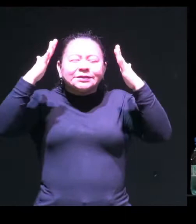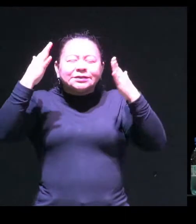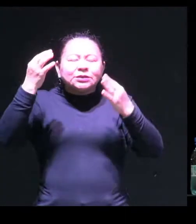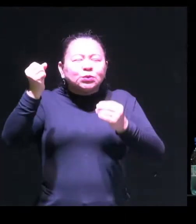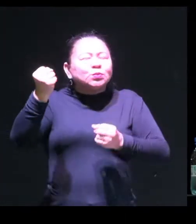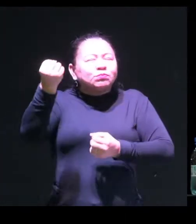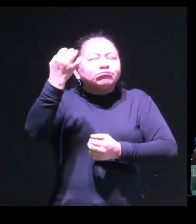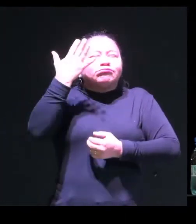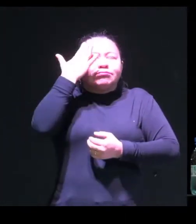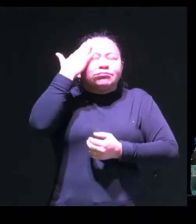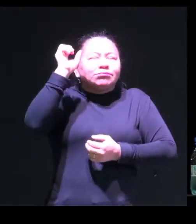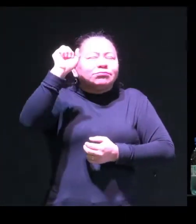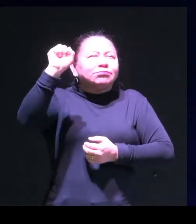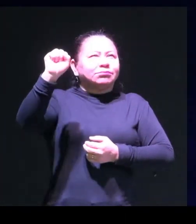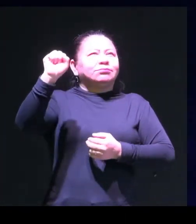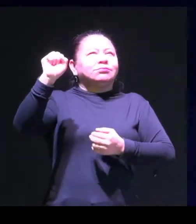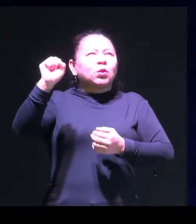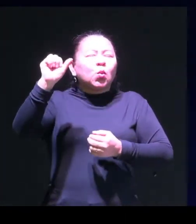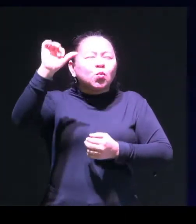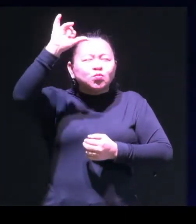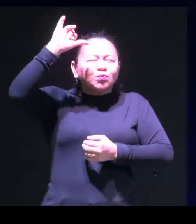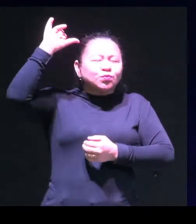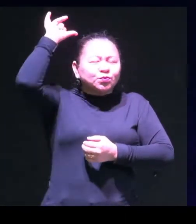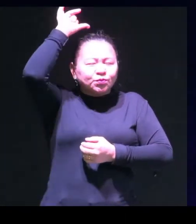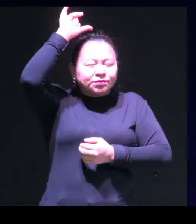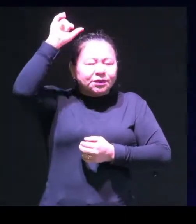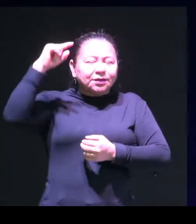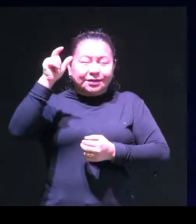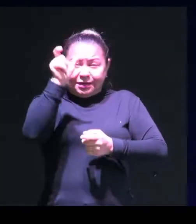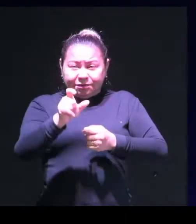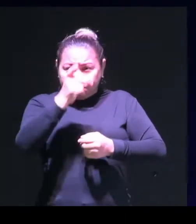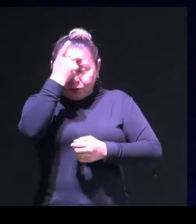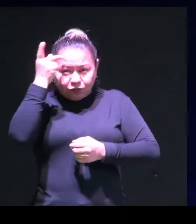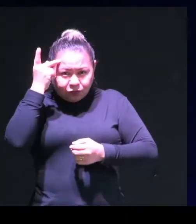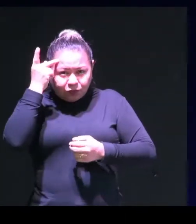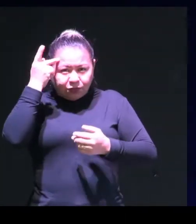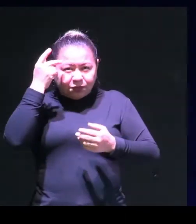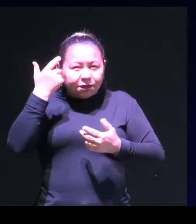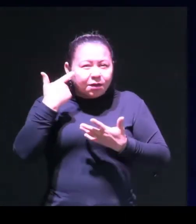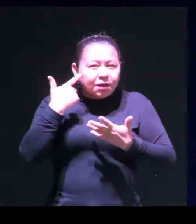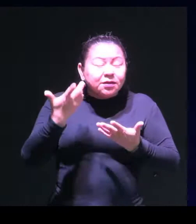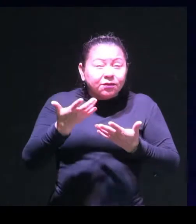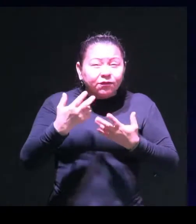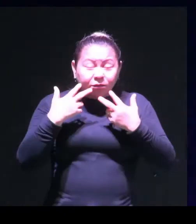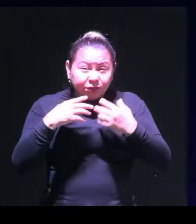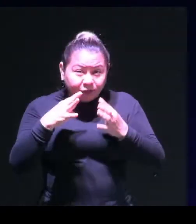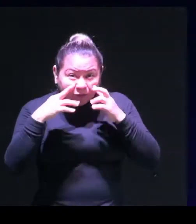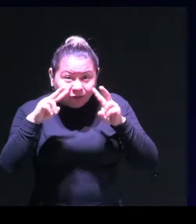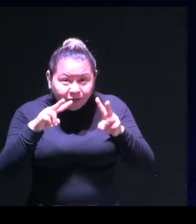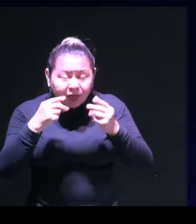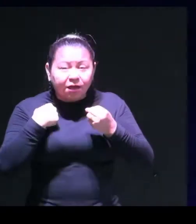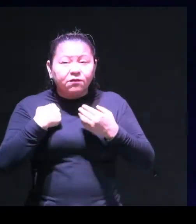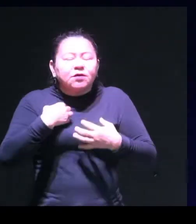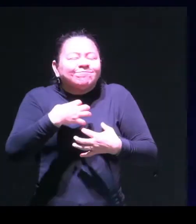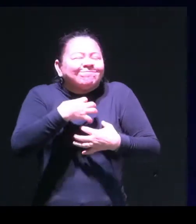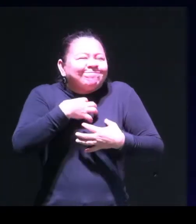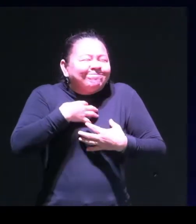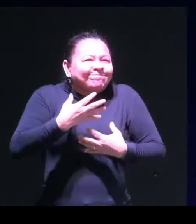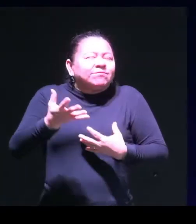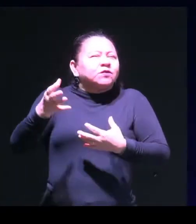graça, com unção, e que as pessoas, meu Deus, que vão ouvir essa mensagem, tanto aqui como pelo